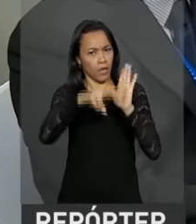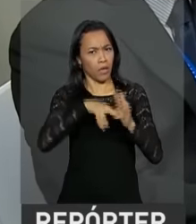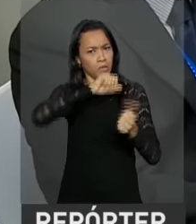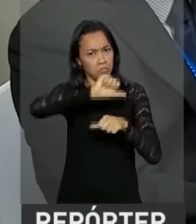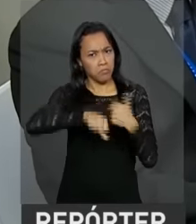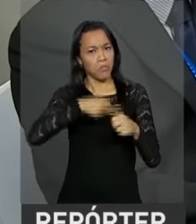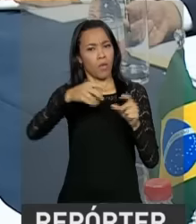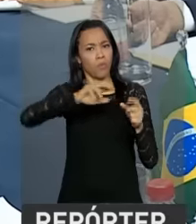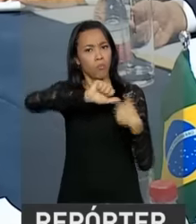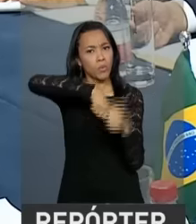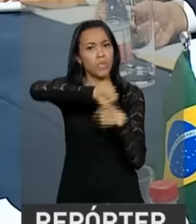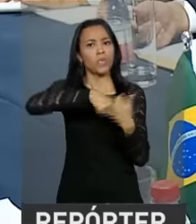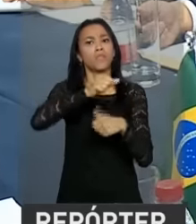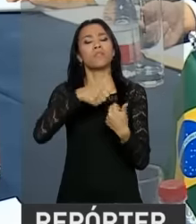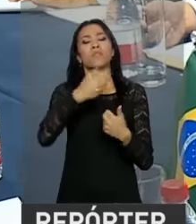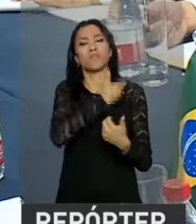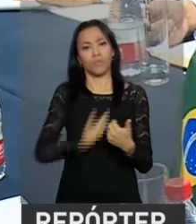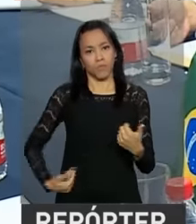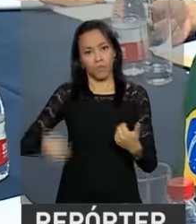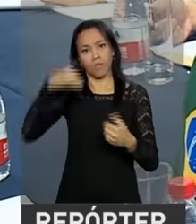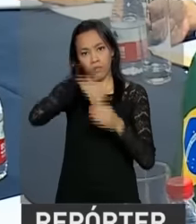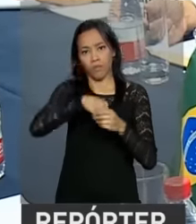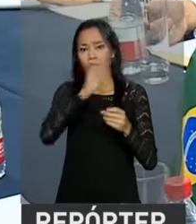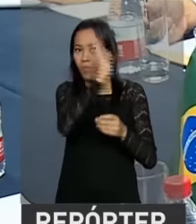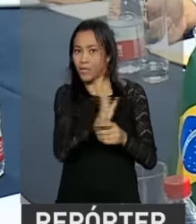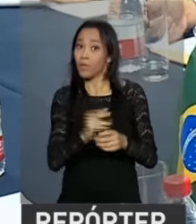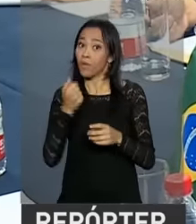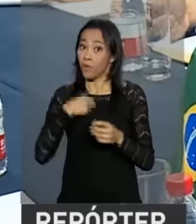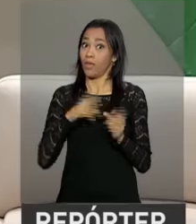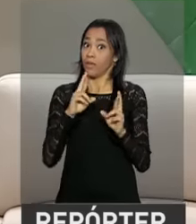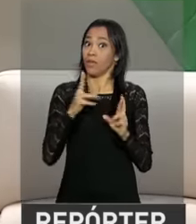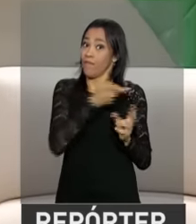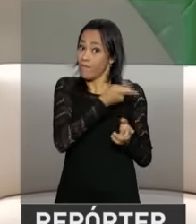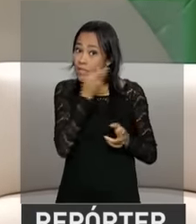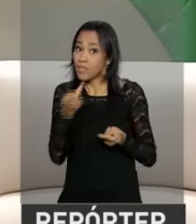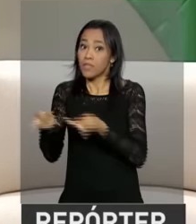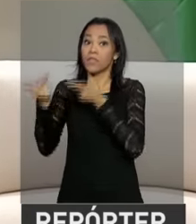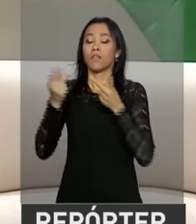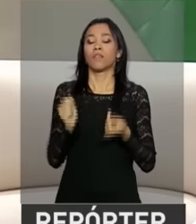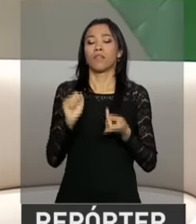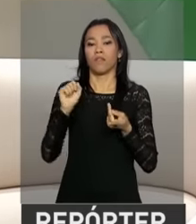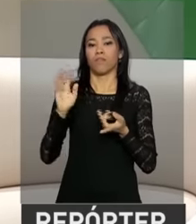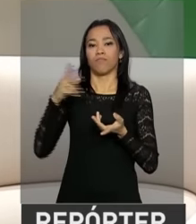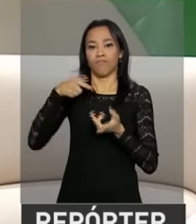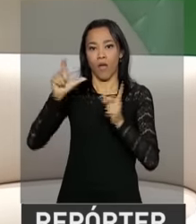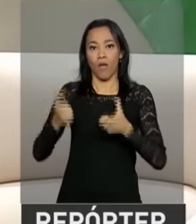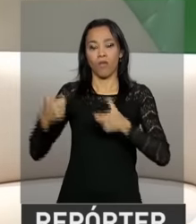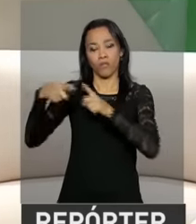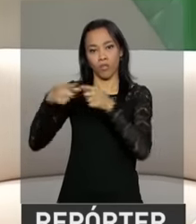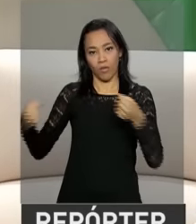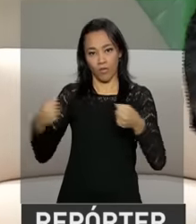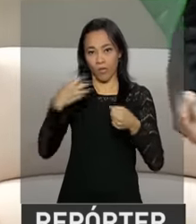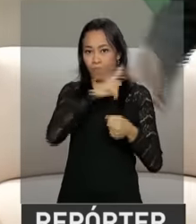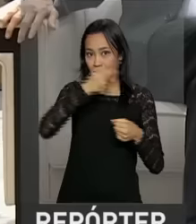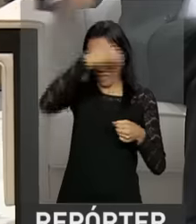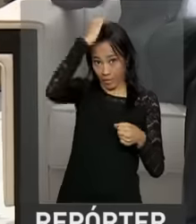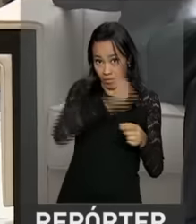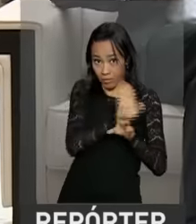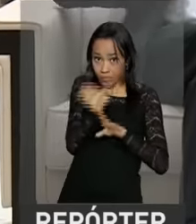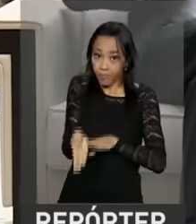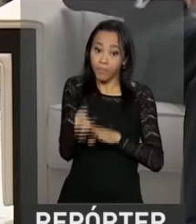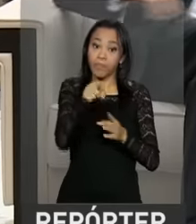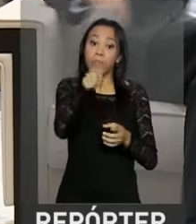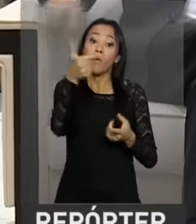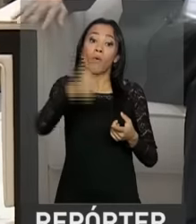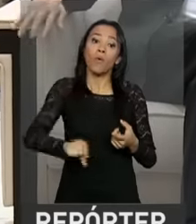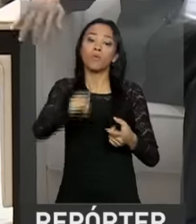governo brasileiro e convidou Temer a uma visita ao Japão na conversa com o primeiro-ministro espanhol Mariano rahy